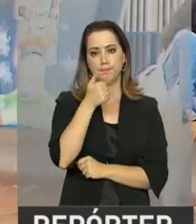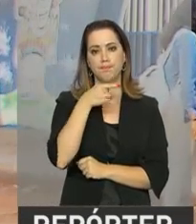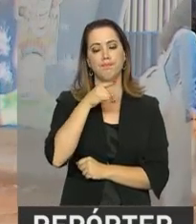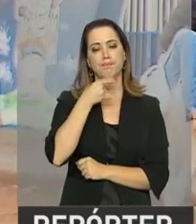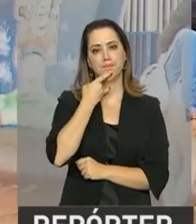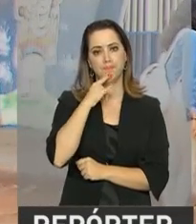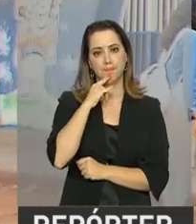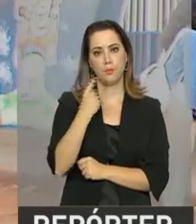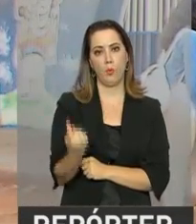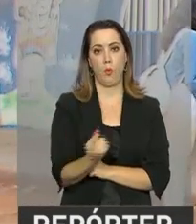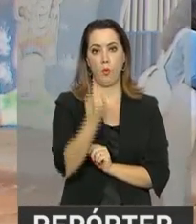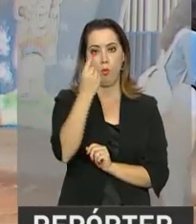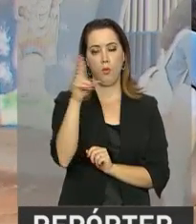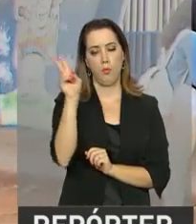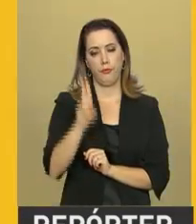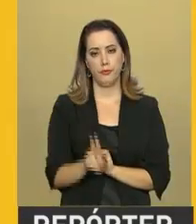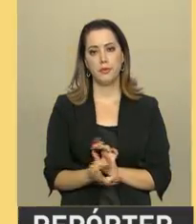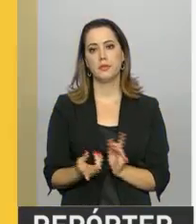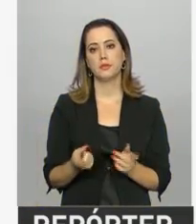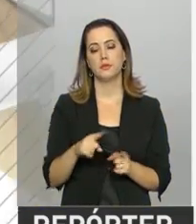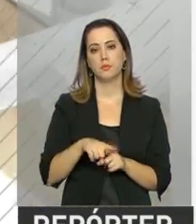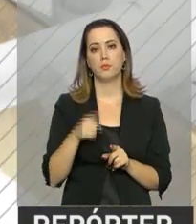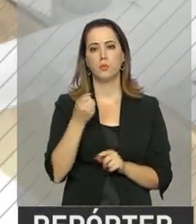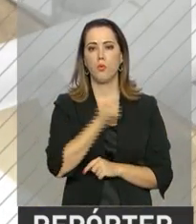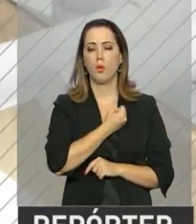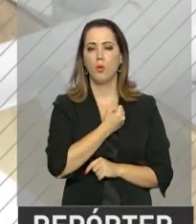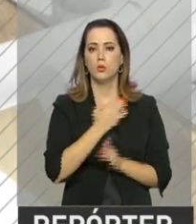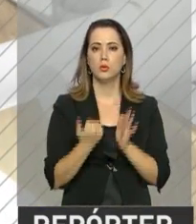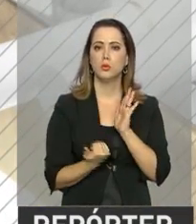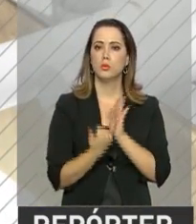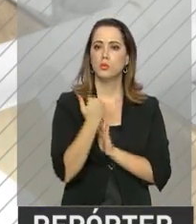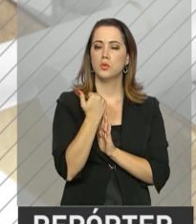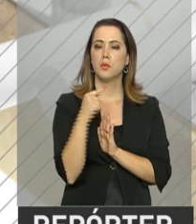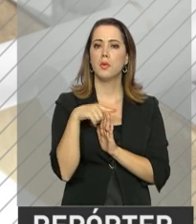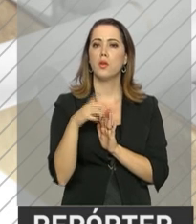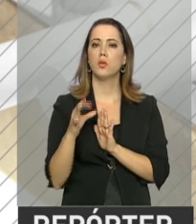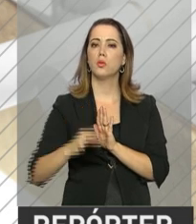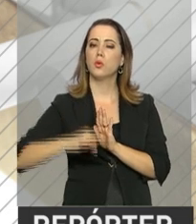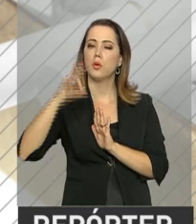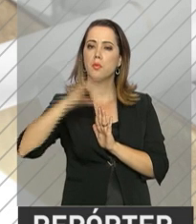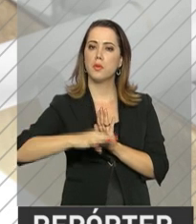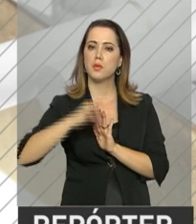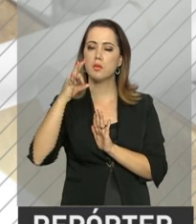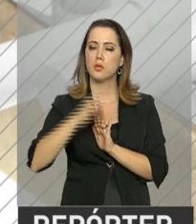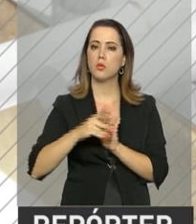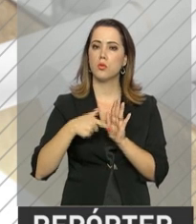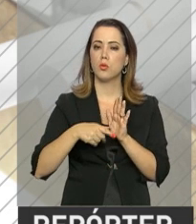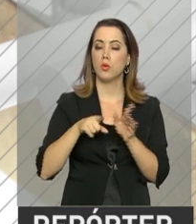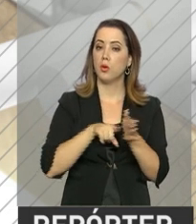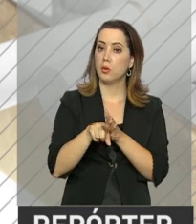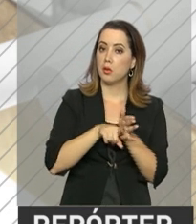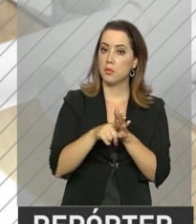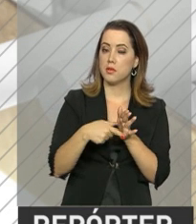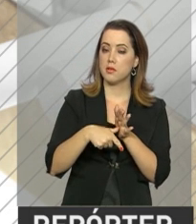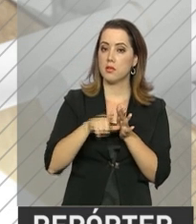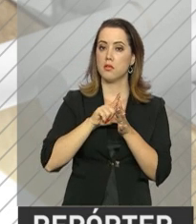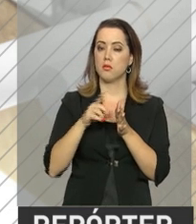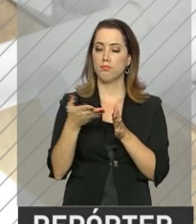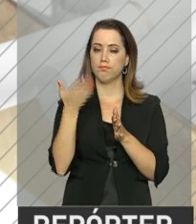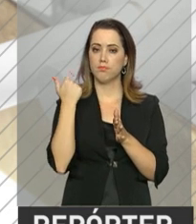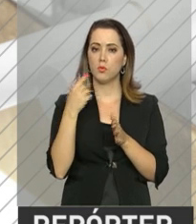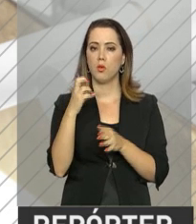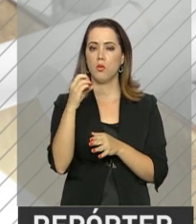AL pelo menos uma vez o número é maior do que o percentual registrado em 2012 quando